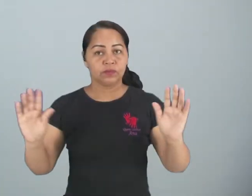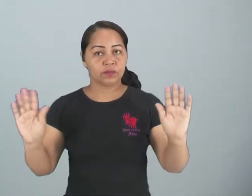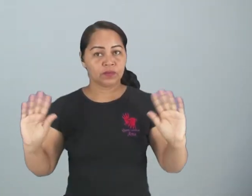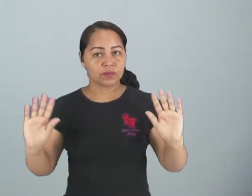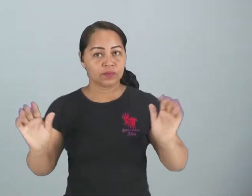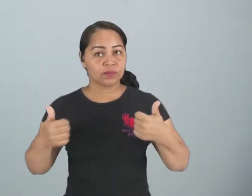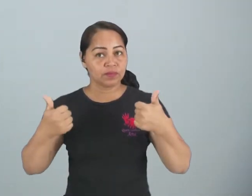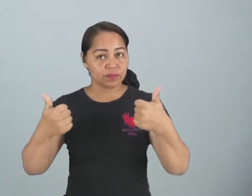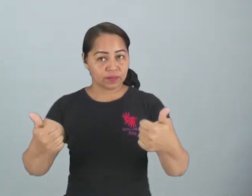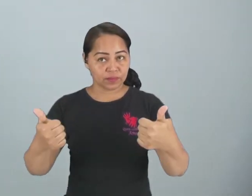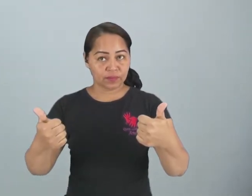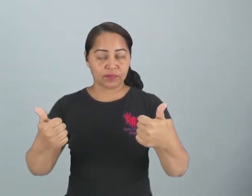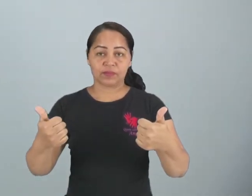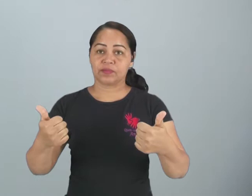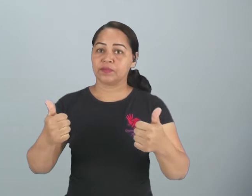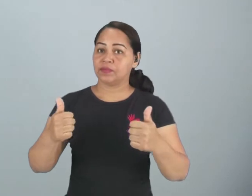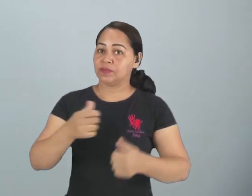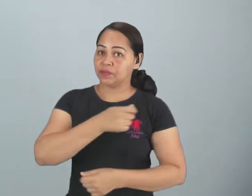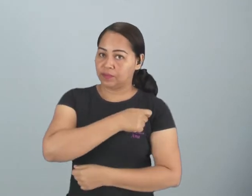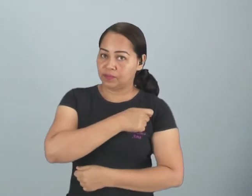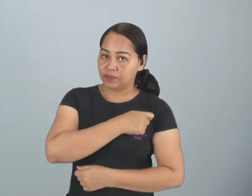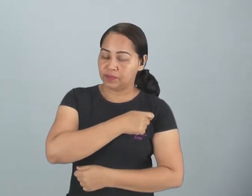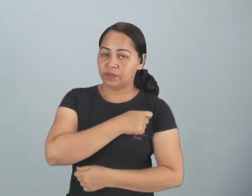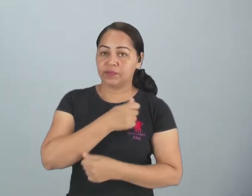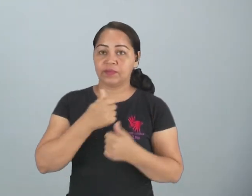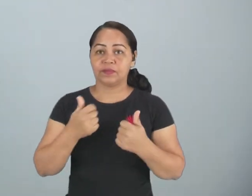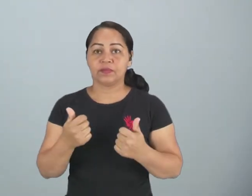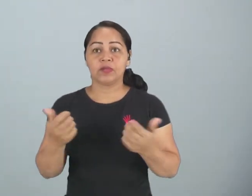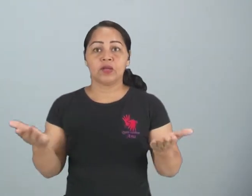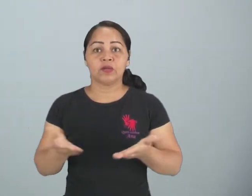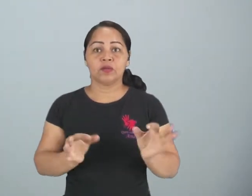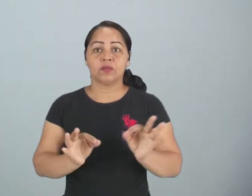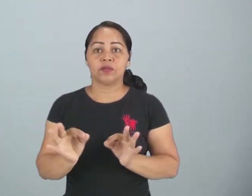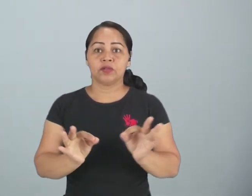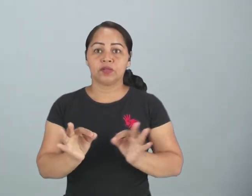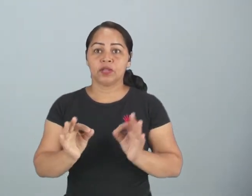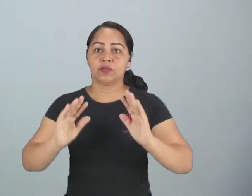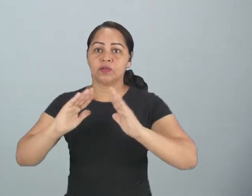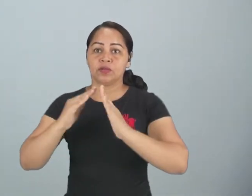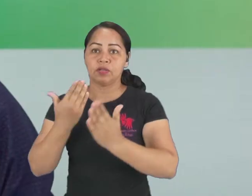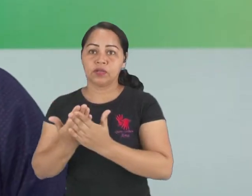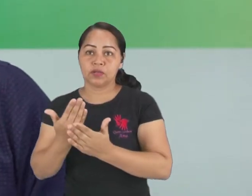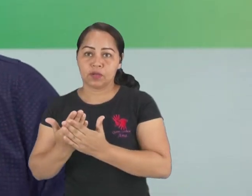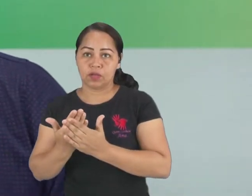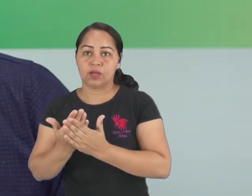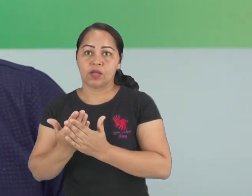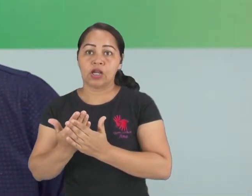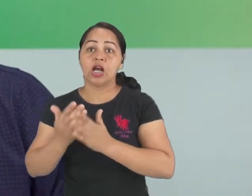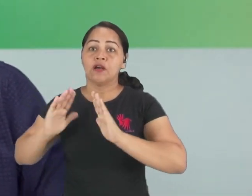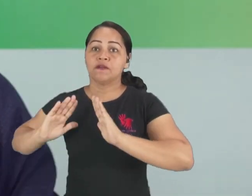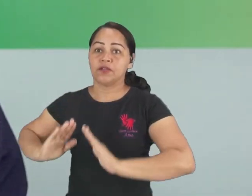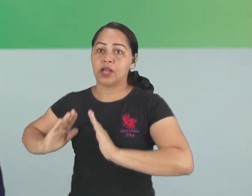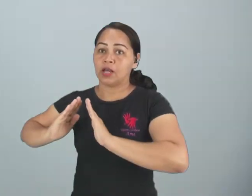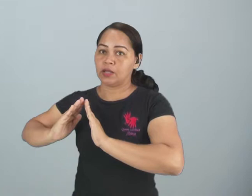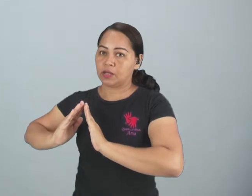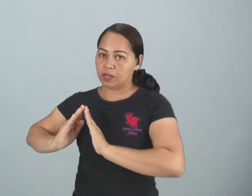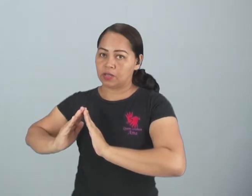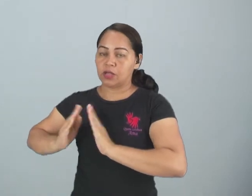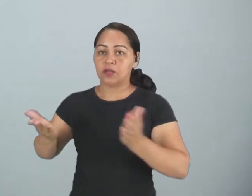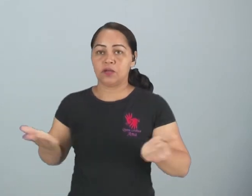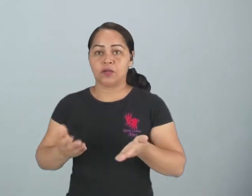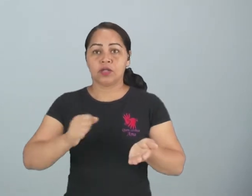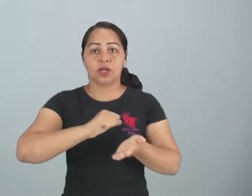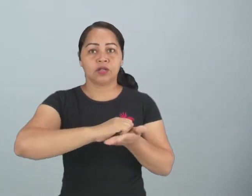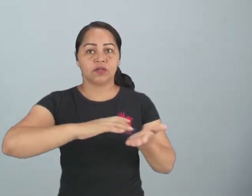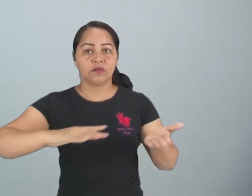Olá, tudo bem com você? Hoje vamos para mais uma aula do projeto Escola em Casa. Hoje a nossa aula é para o 9º ano. Hoje nós vamos fazer exercícios aí